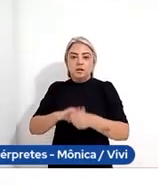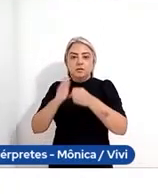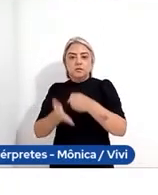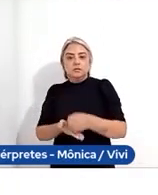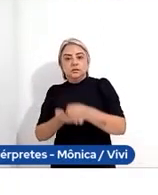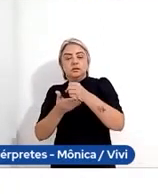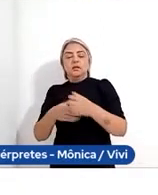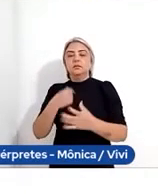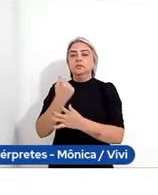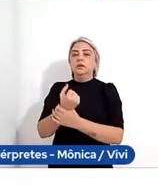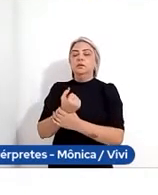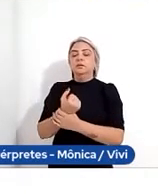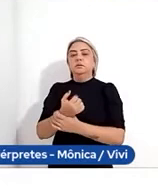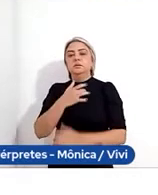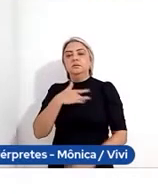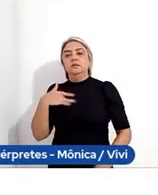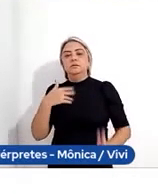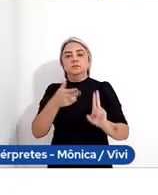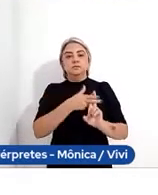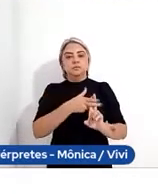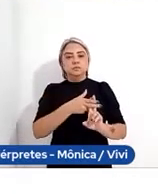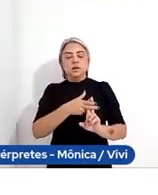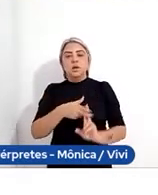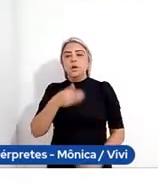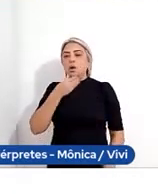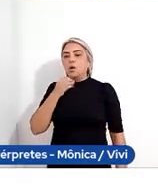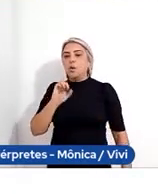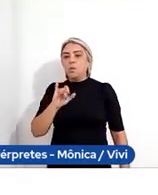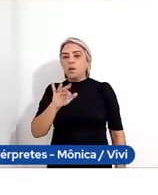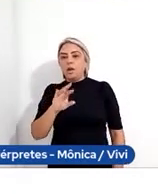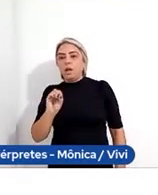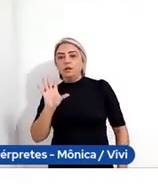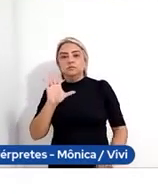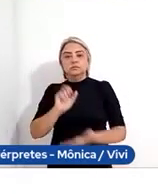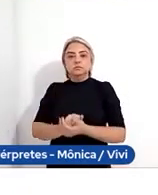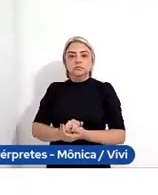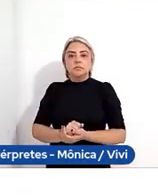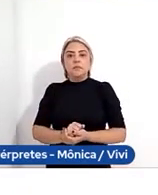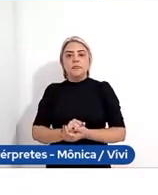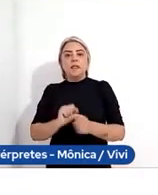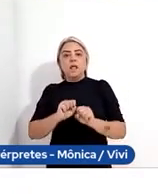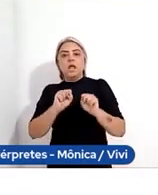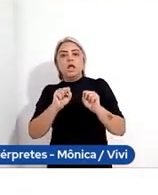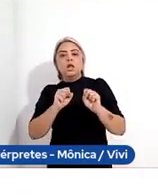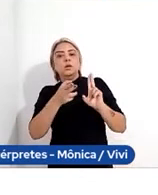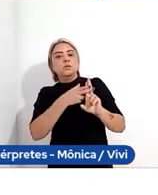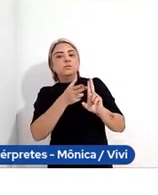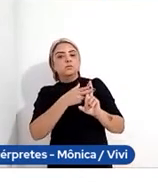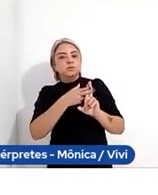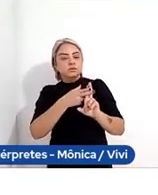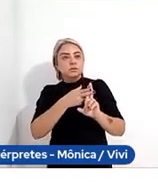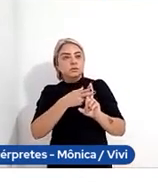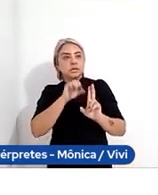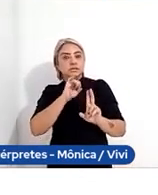para a garantia da saúde no SUS. Como o Carlos, né, consolidou essa expressão, a gente tem um SUS com pés de barro se a gente não tiver uma base